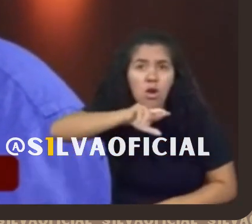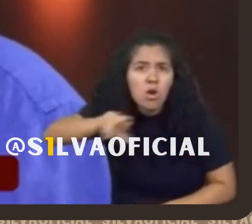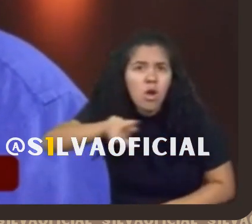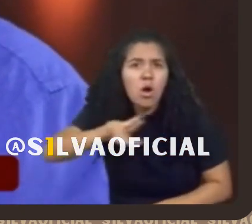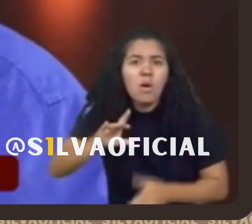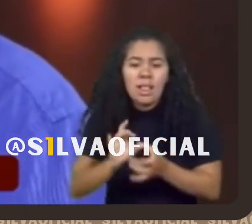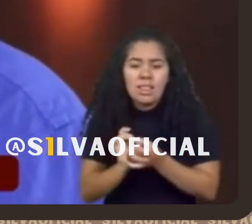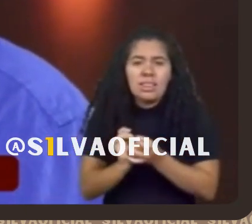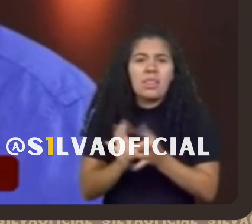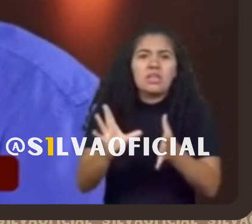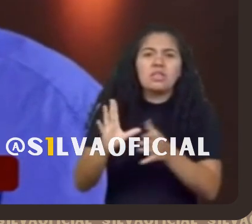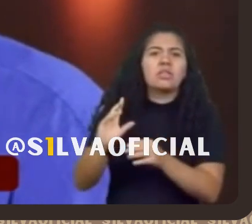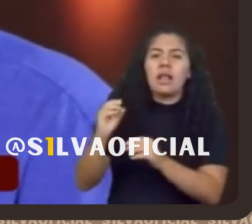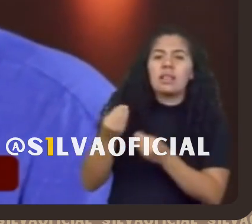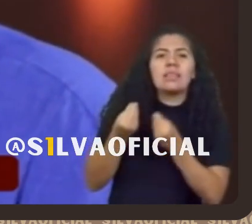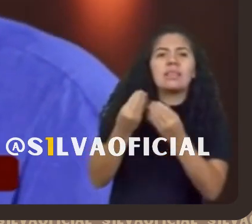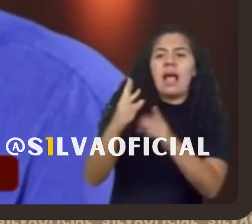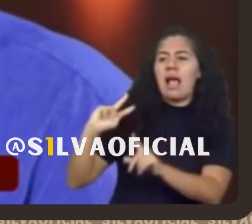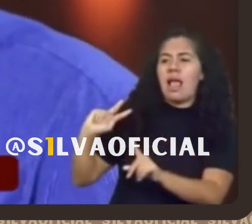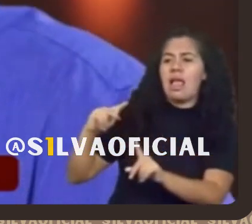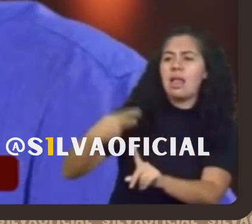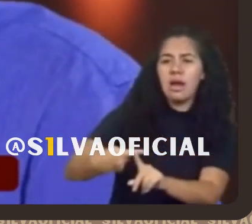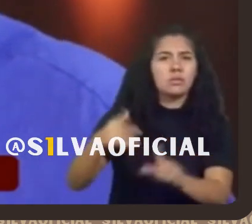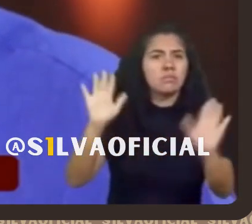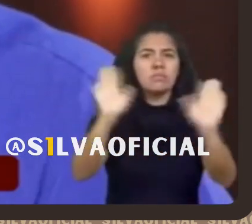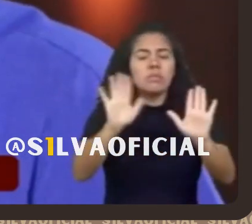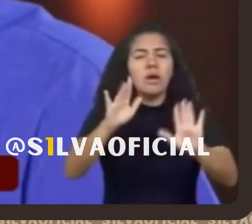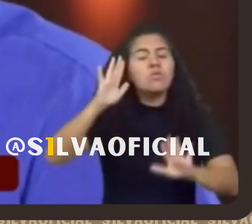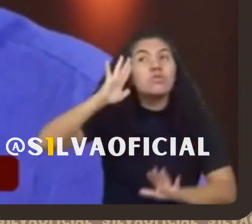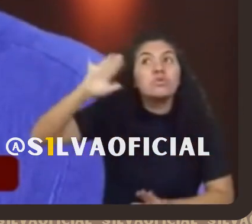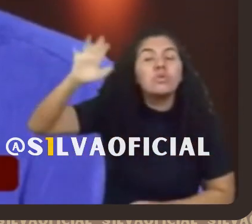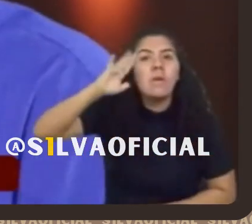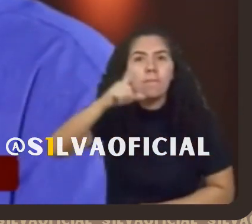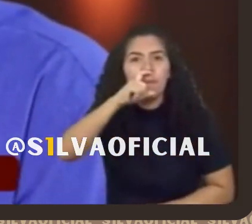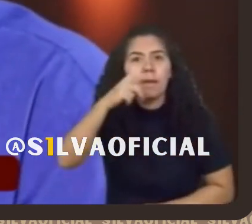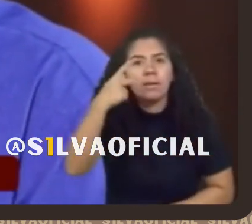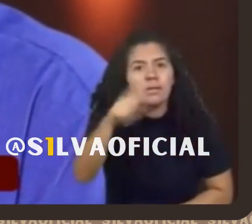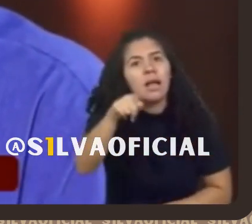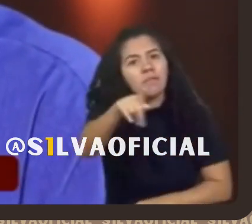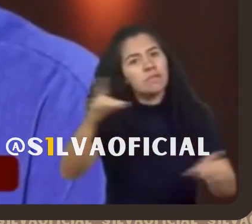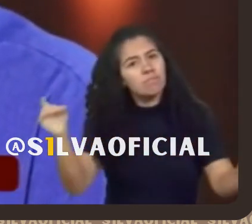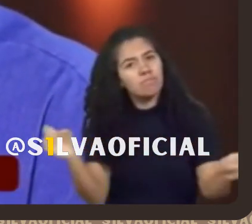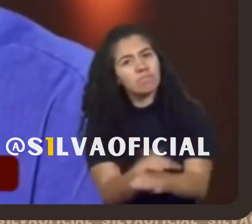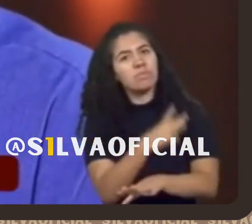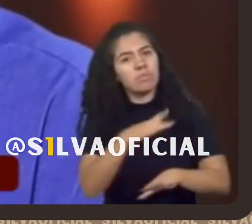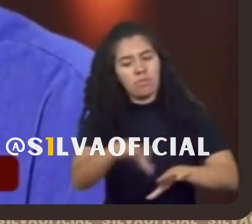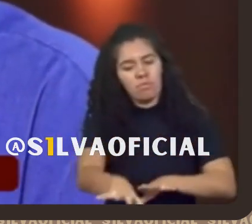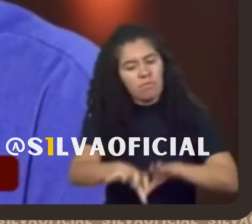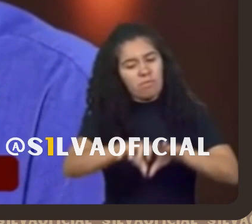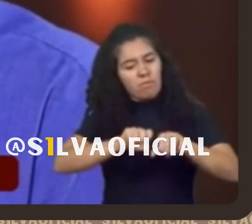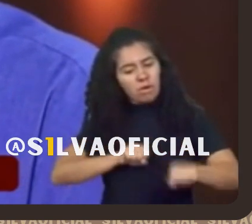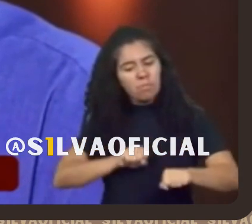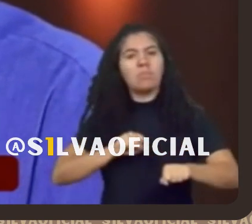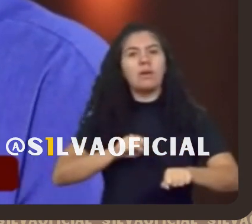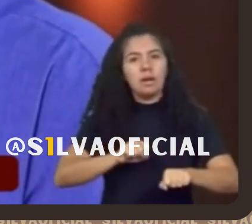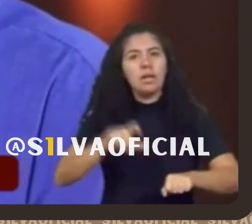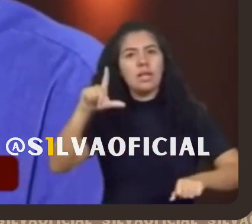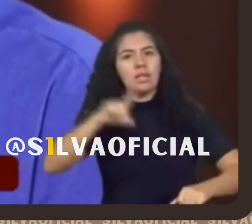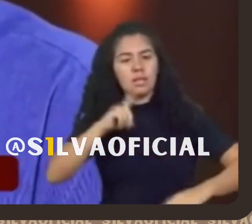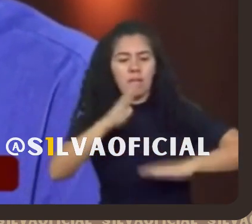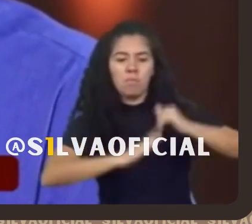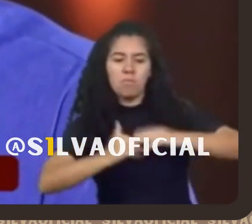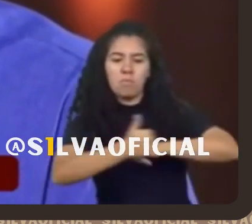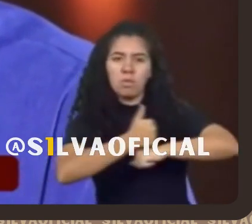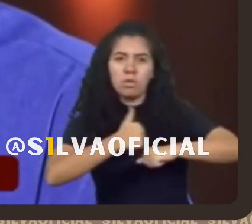você o maior sonho do seu pai é que você conclua a sua universidade tem um curso profissional seja alguma